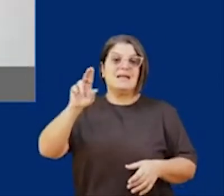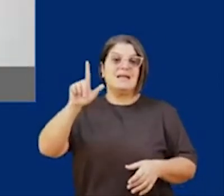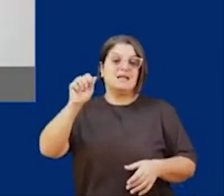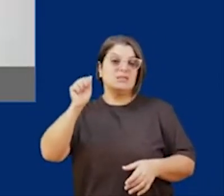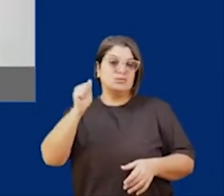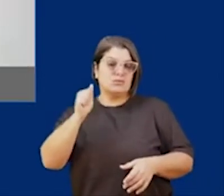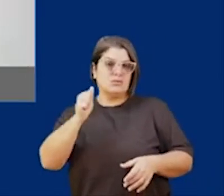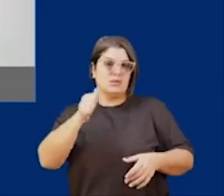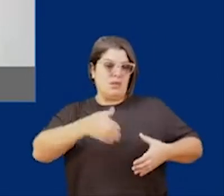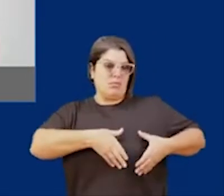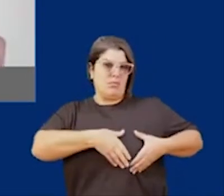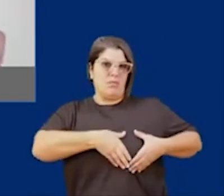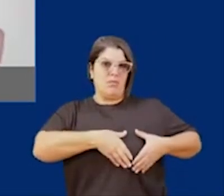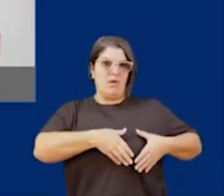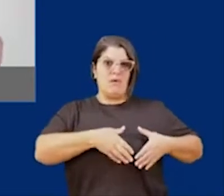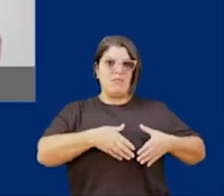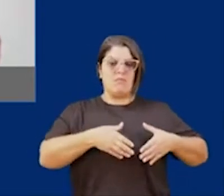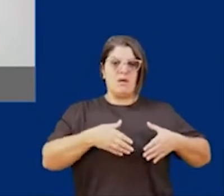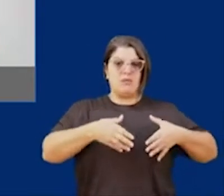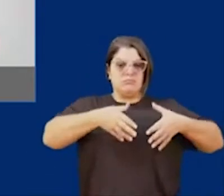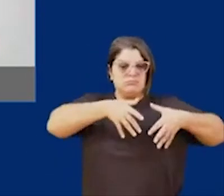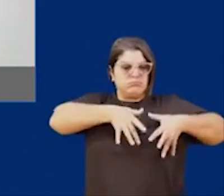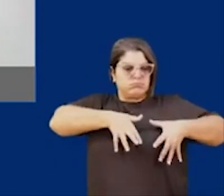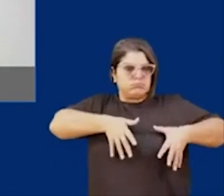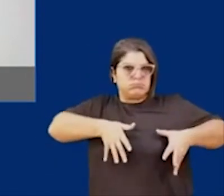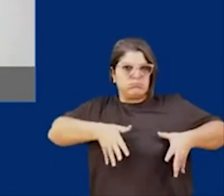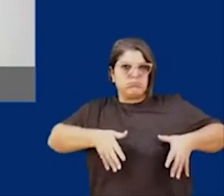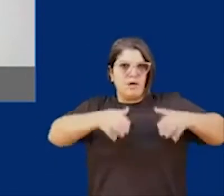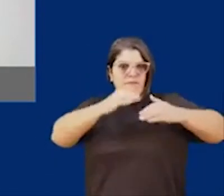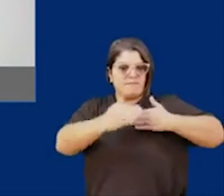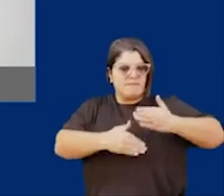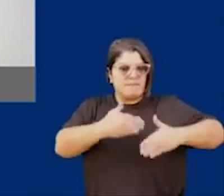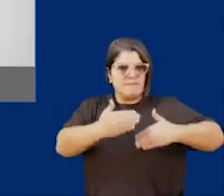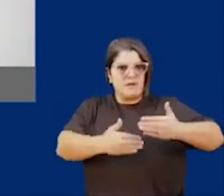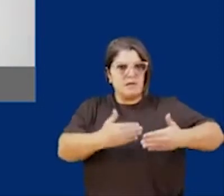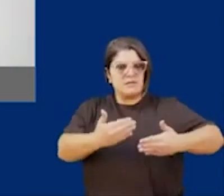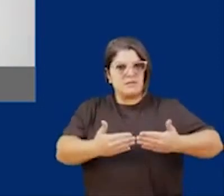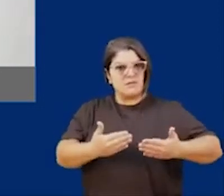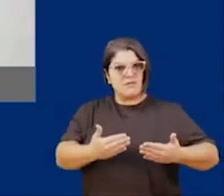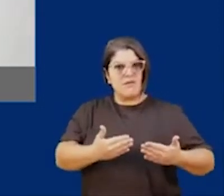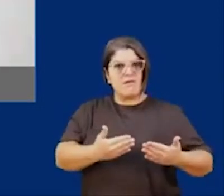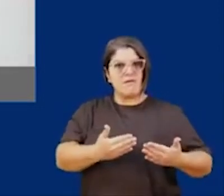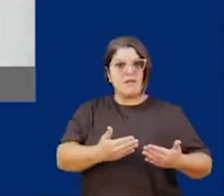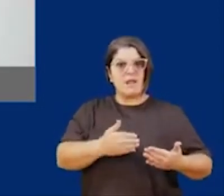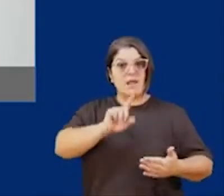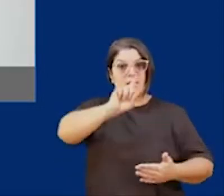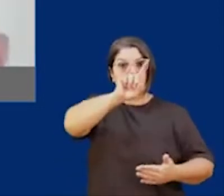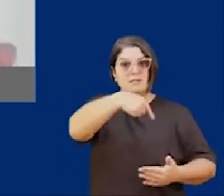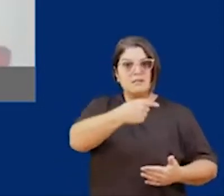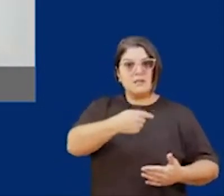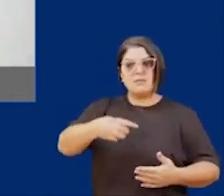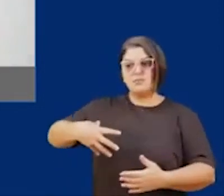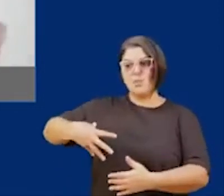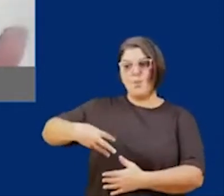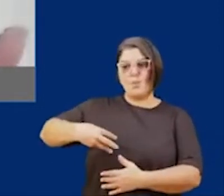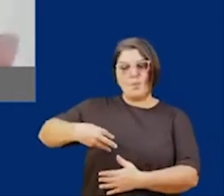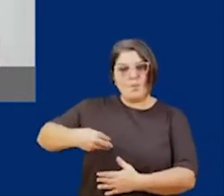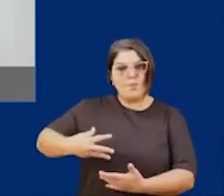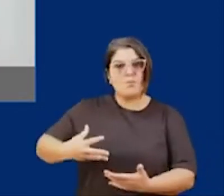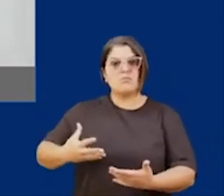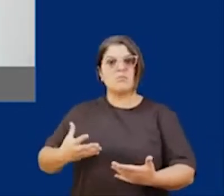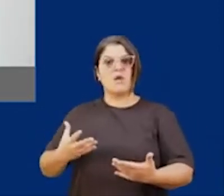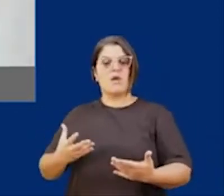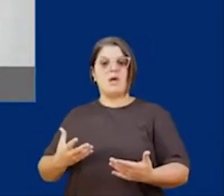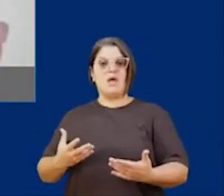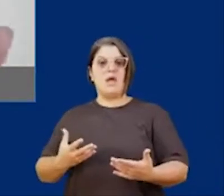mulher que essa mama está sendo desenvolvida para alimentar o bebê e que ali estão os ductos e que de onde vem